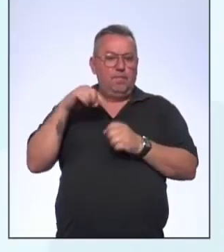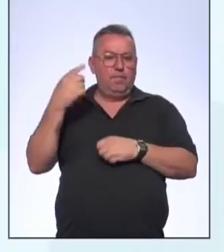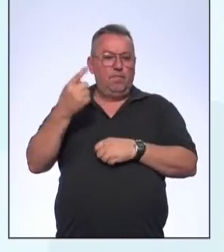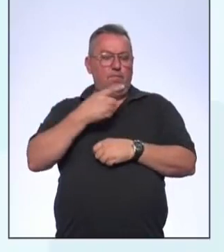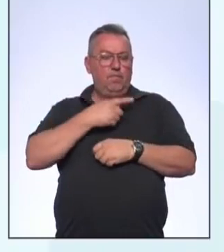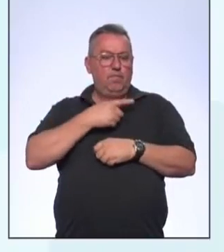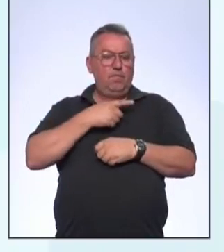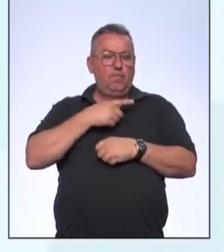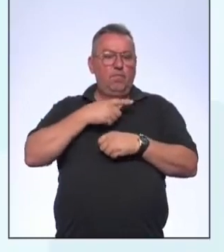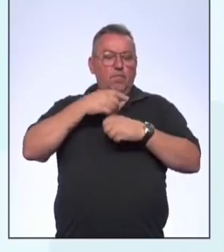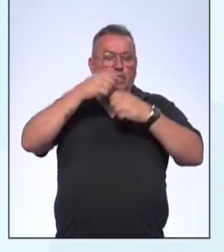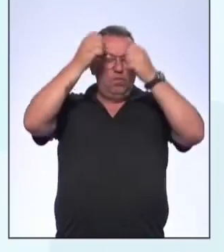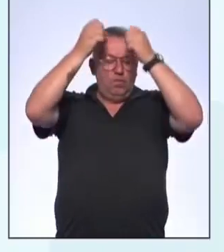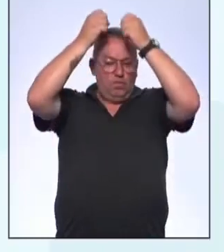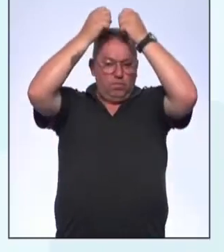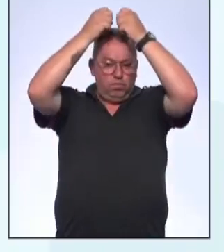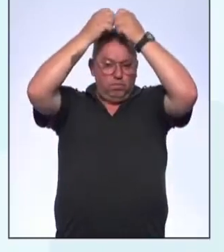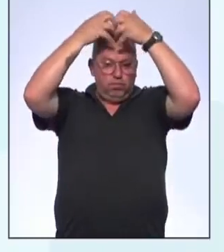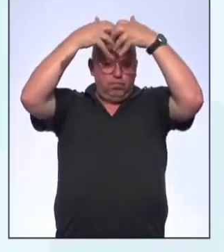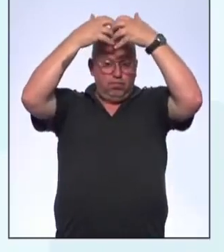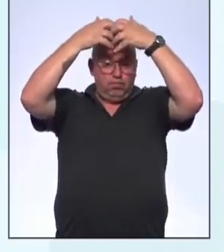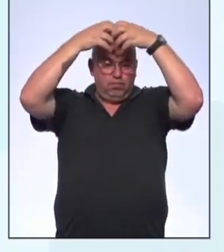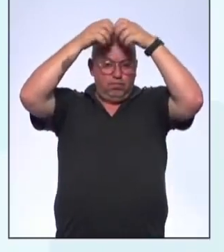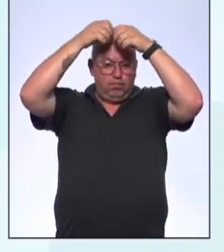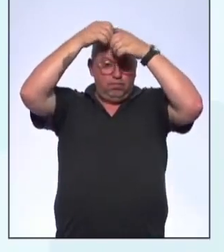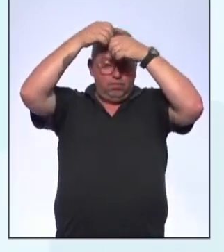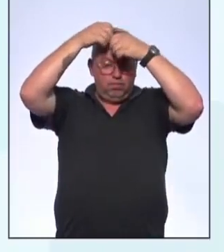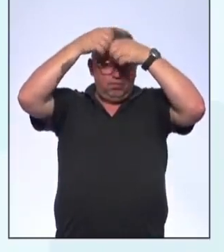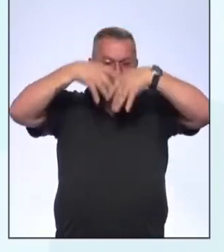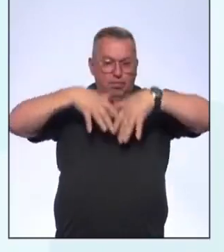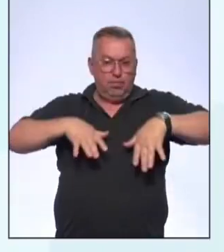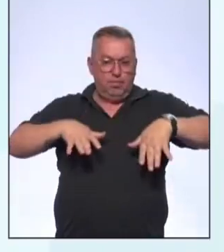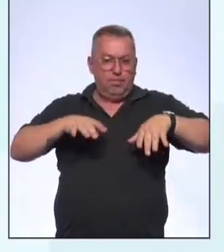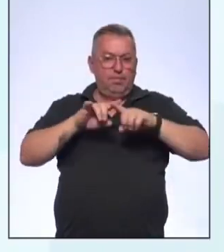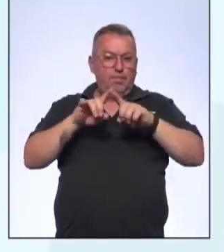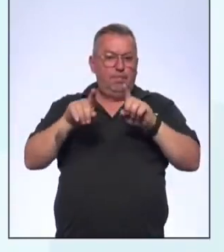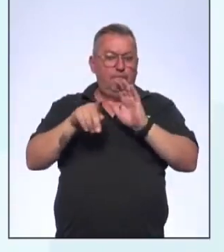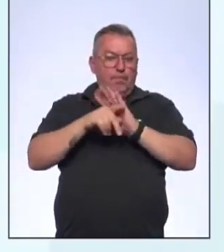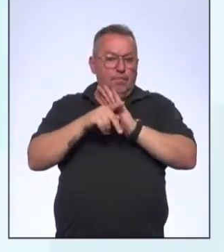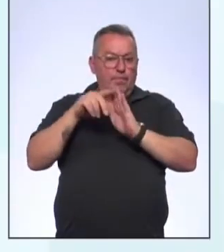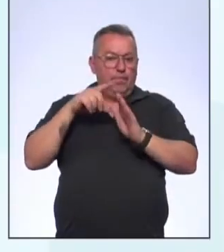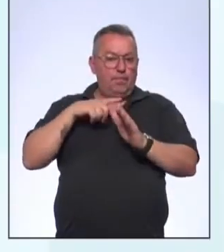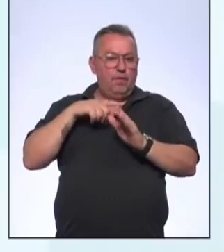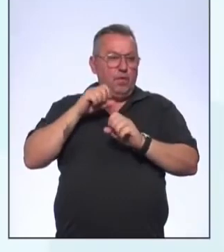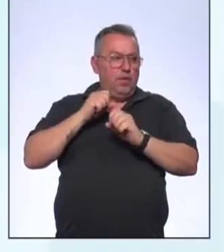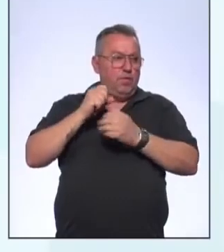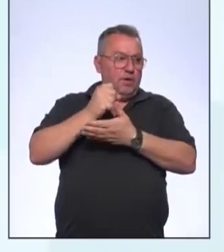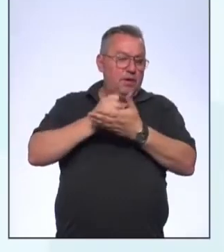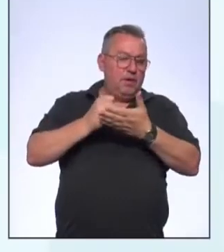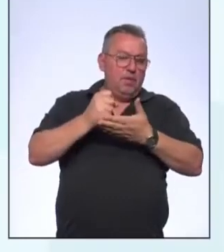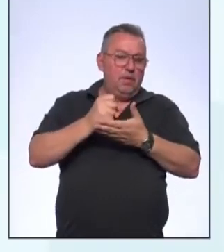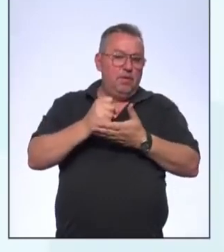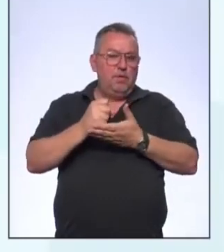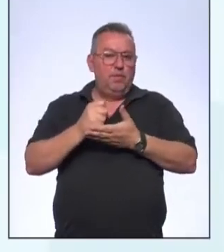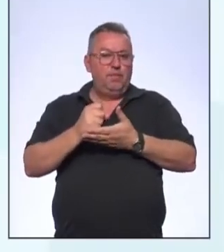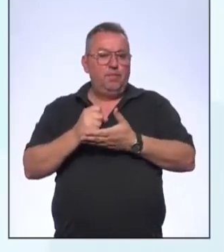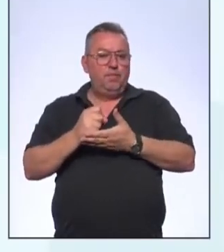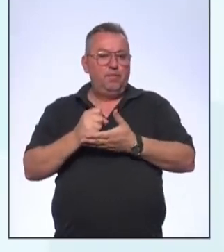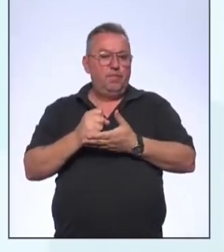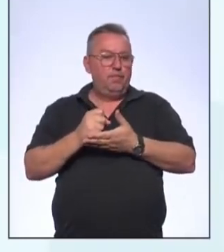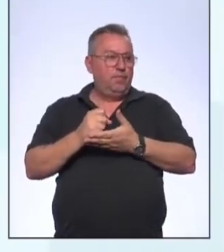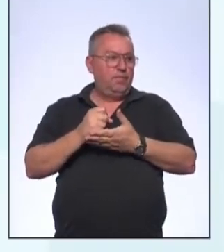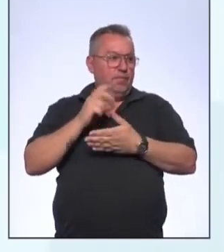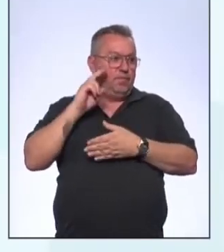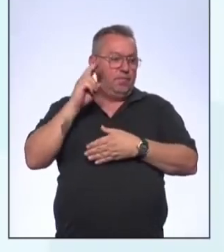sistema nervoso, tá bom? Então, o nosso sistema nervoso, ele vai ter basicamente, deixa eu